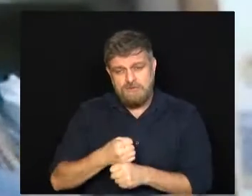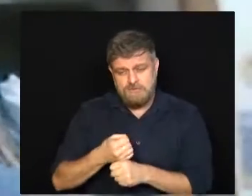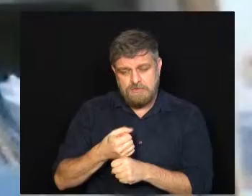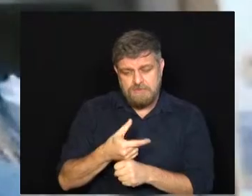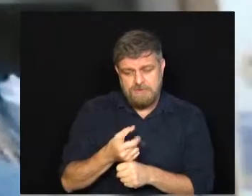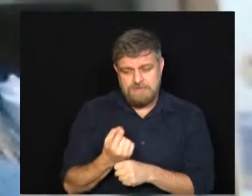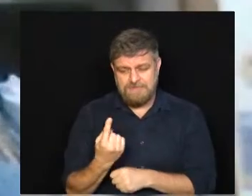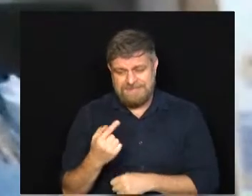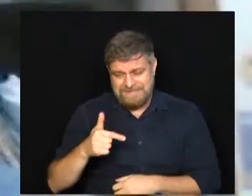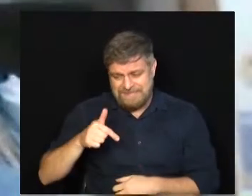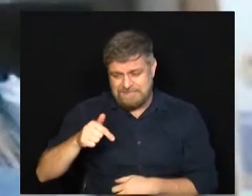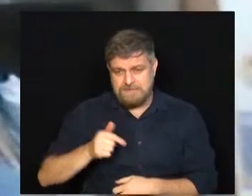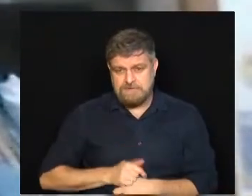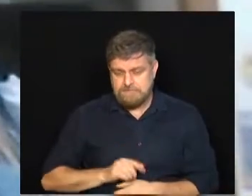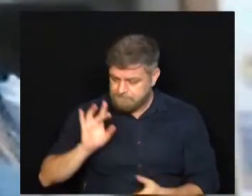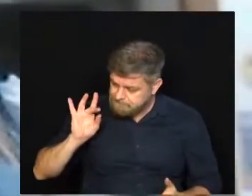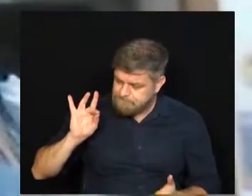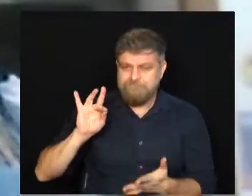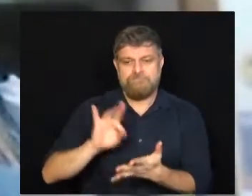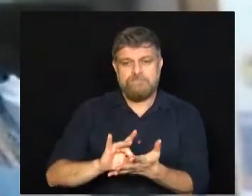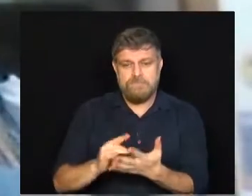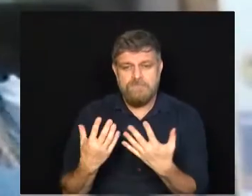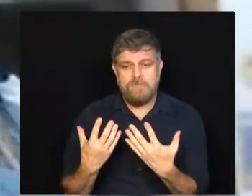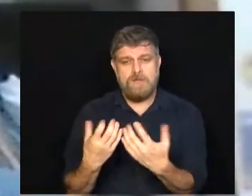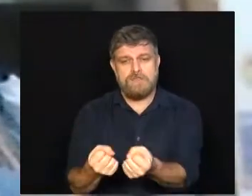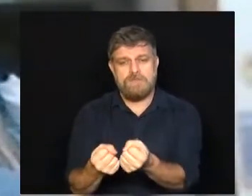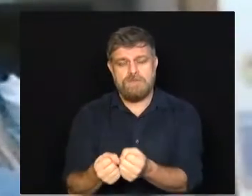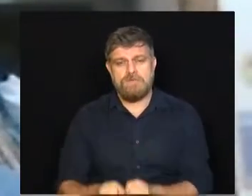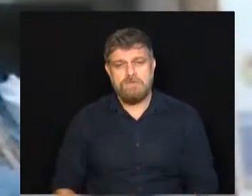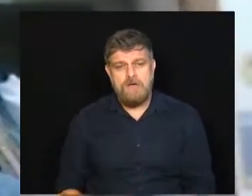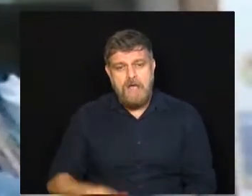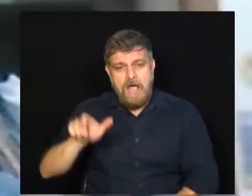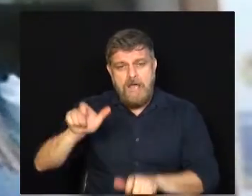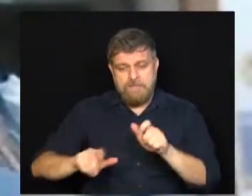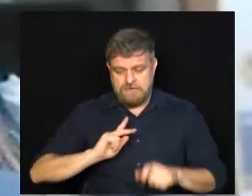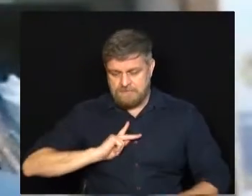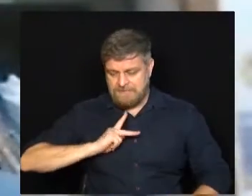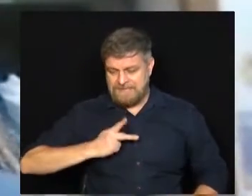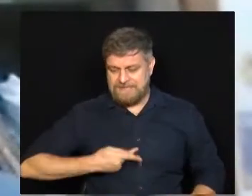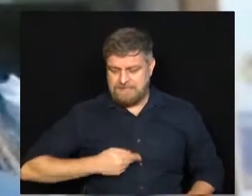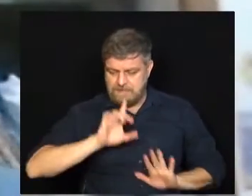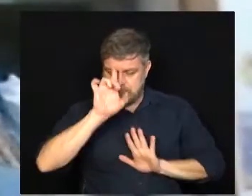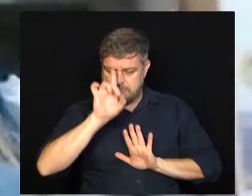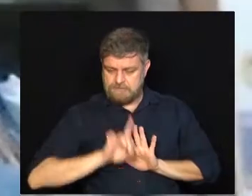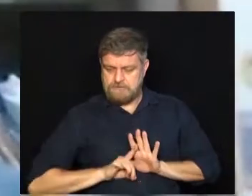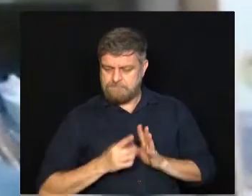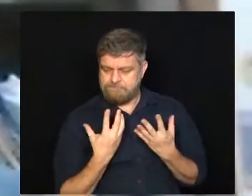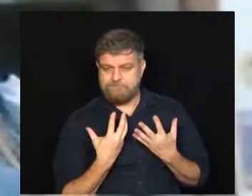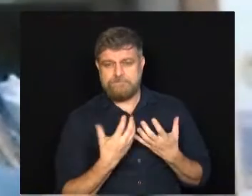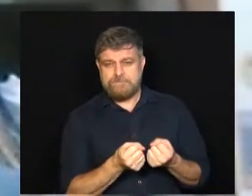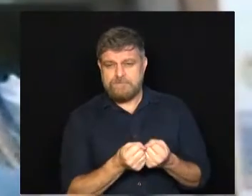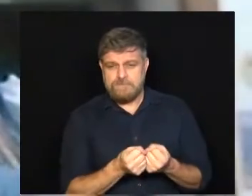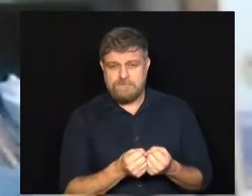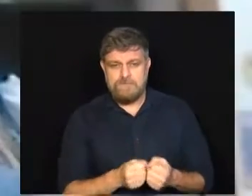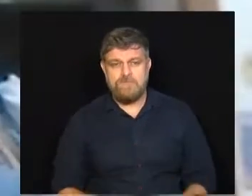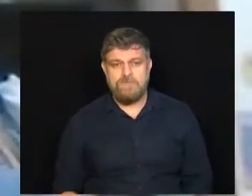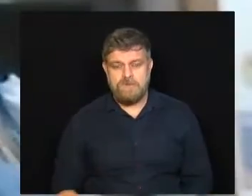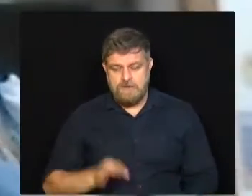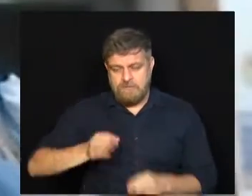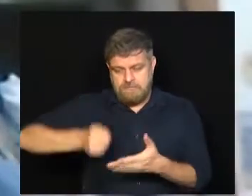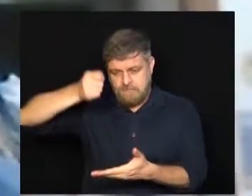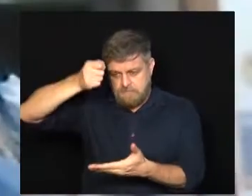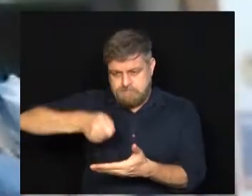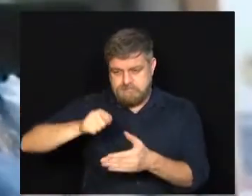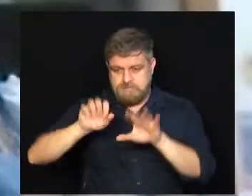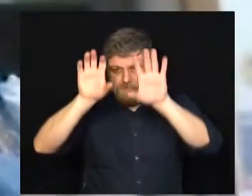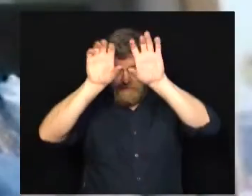2017, reconheceu o direito das pessoas trans, olha que coisa interessante. O Supremo reconheceu o